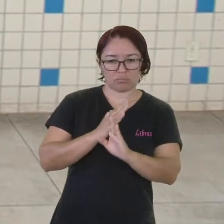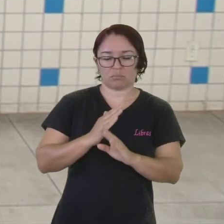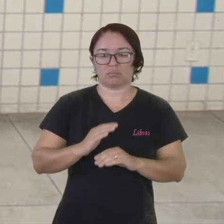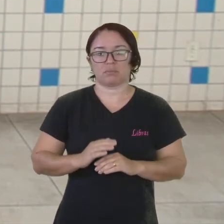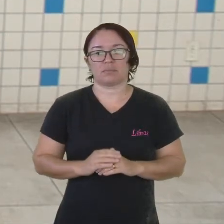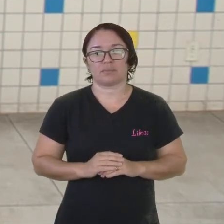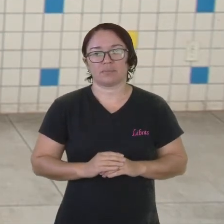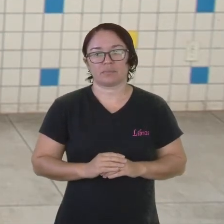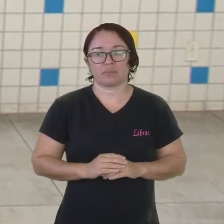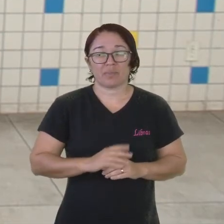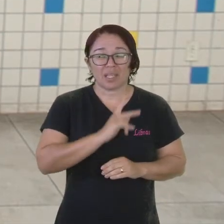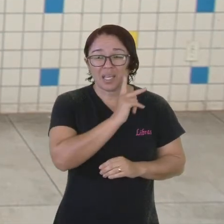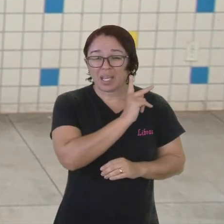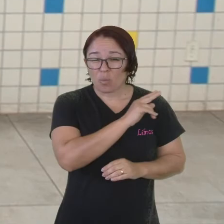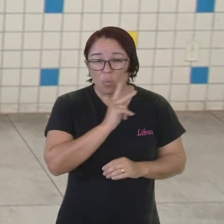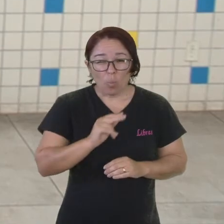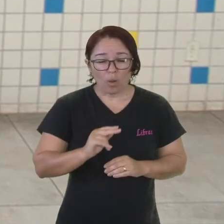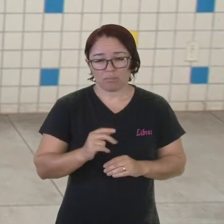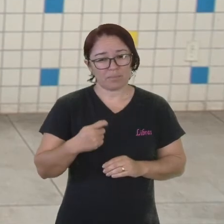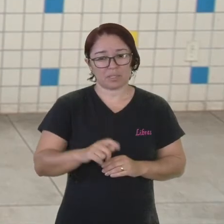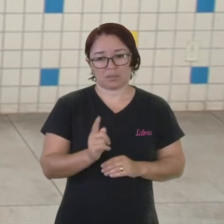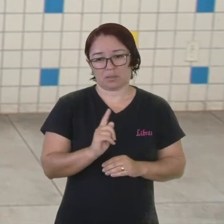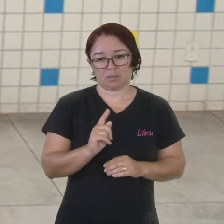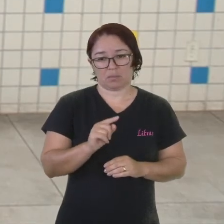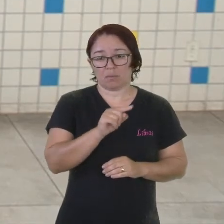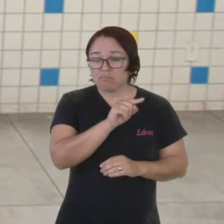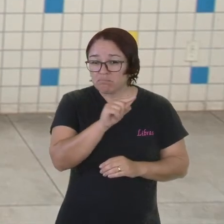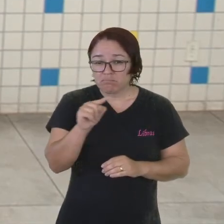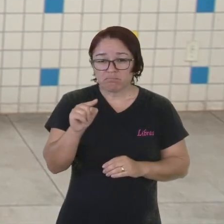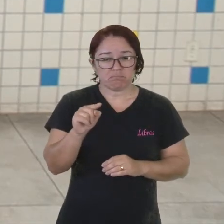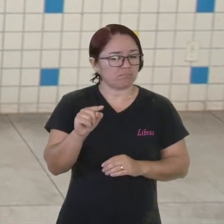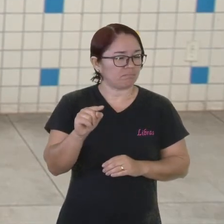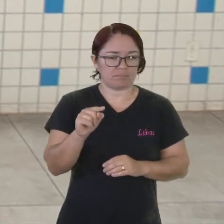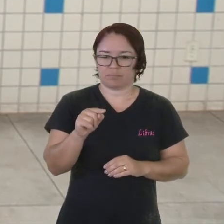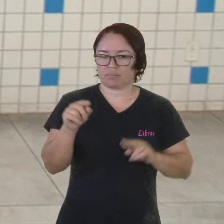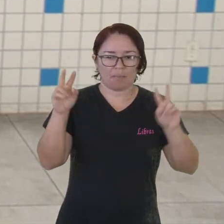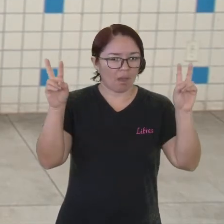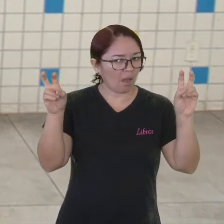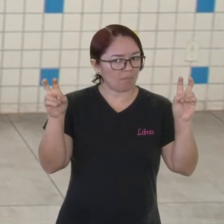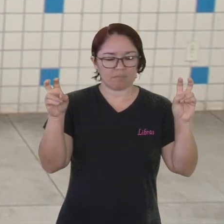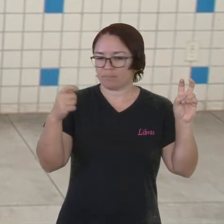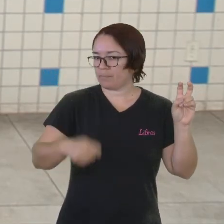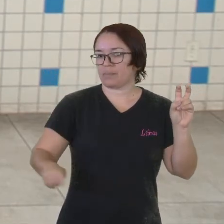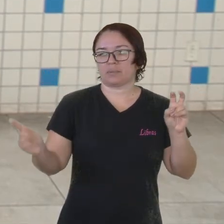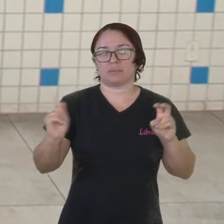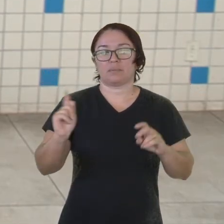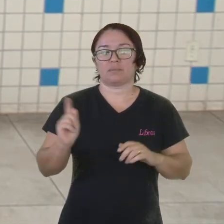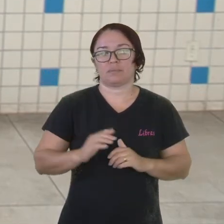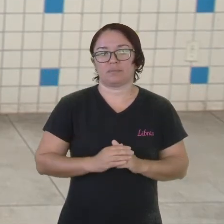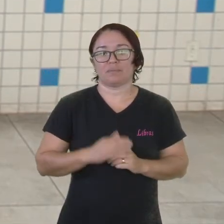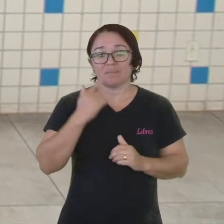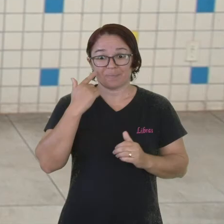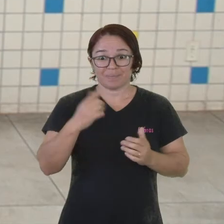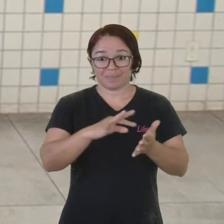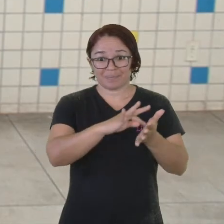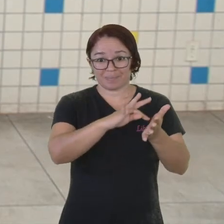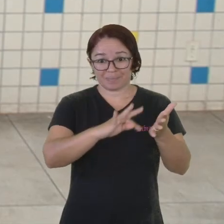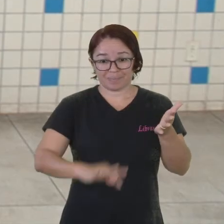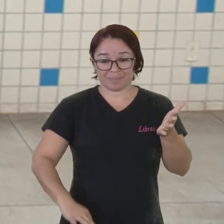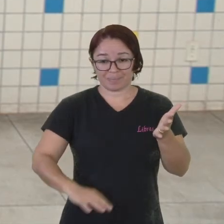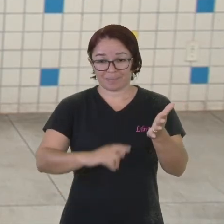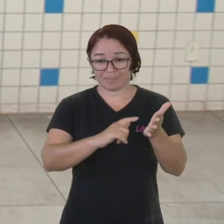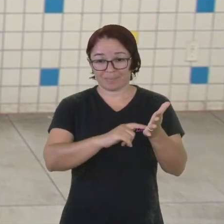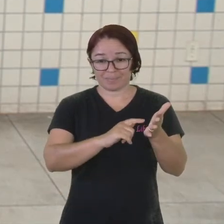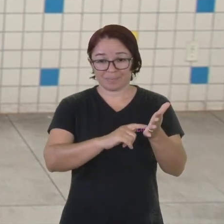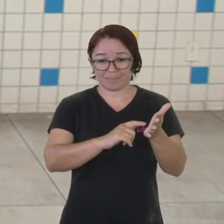de colocar travessão, de colocar aspas. Certo? Vimos que o texto ele é